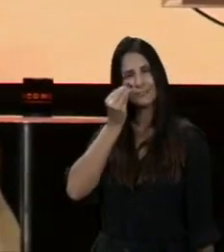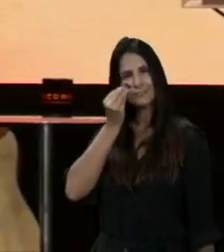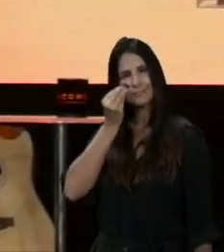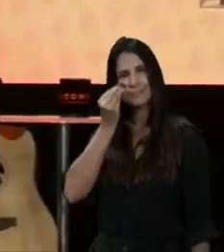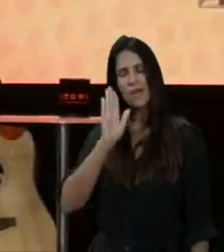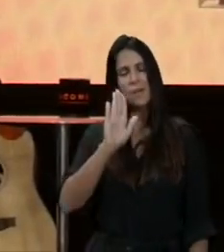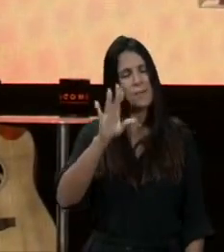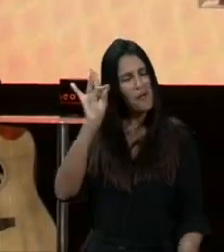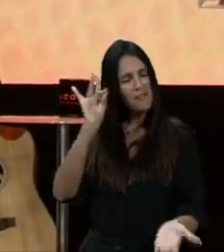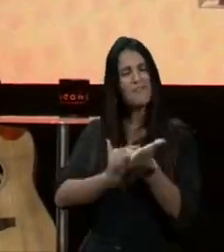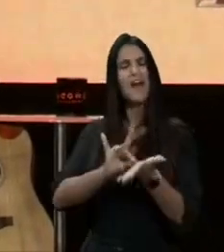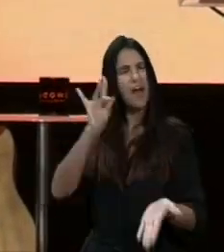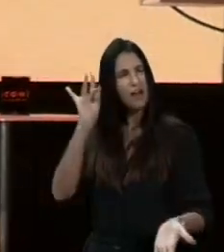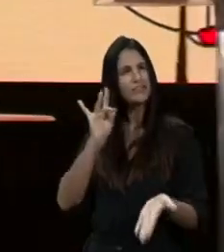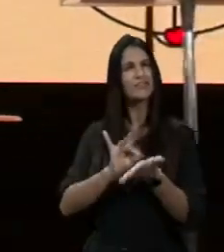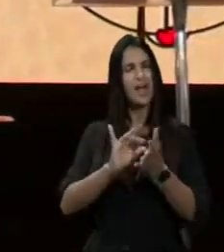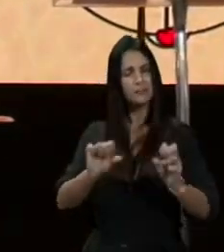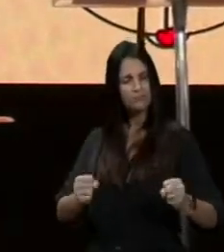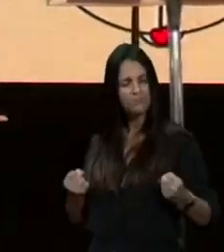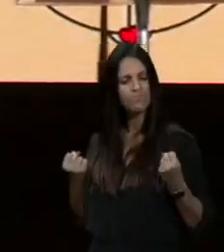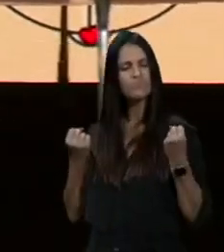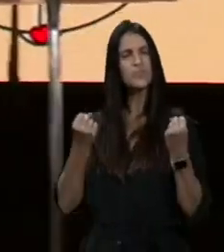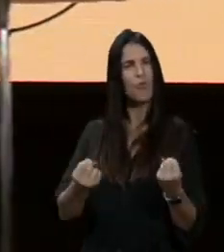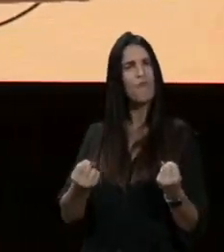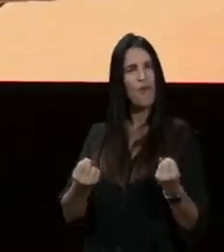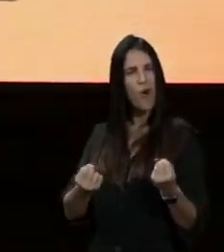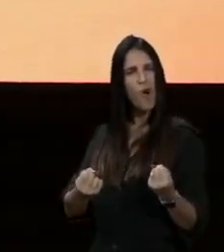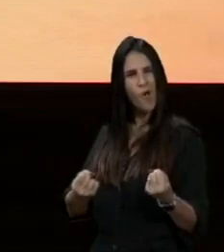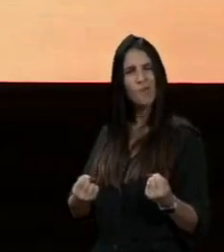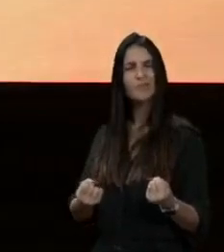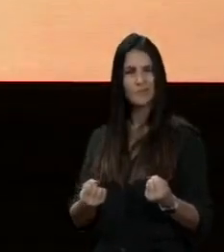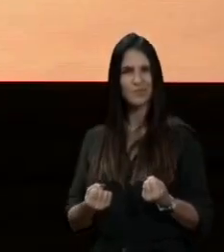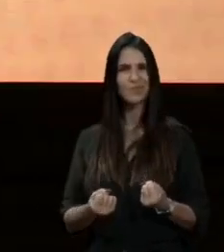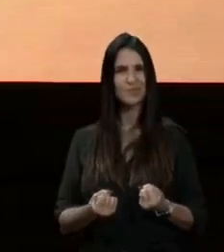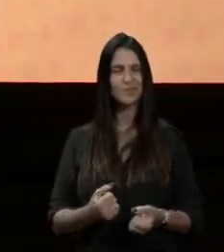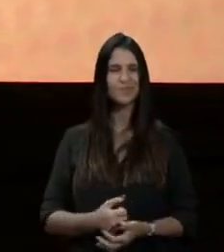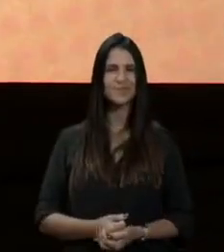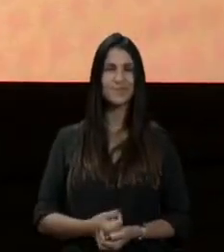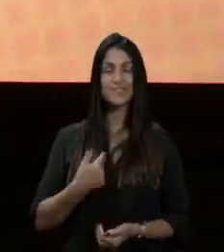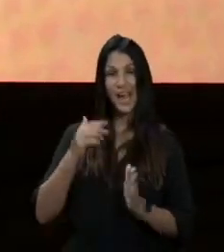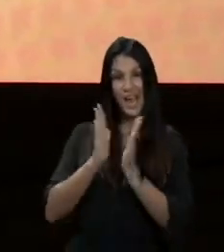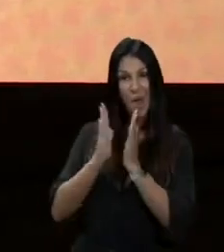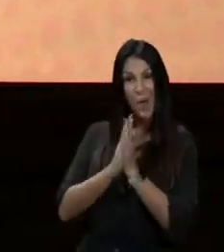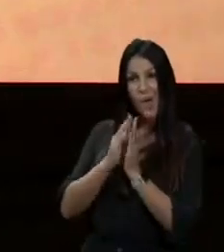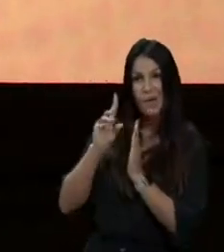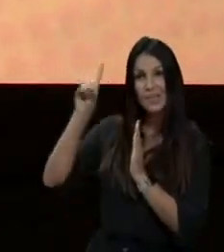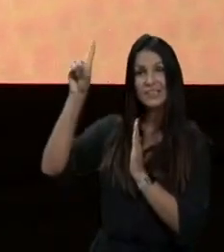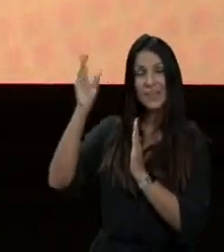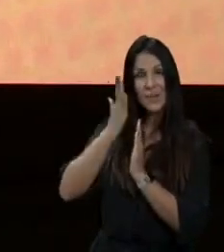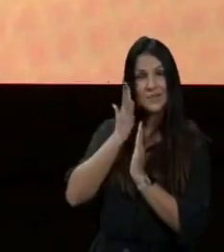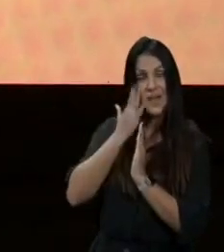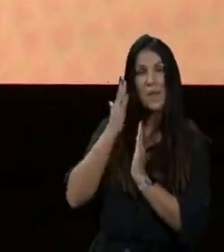vida Tenta com garra não tenta um dia parou não tenta quem sabe que eu oro a Deus